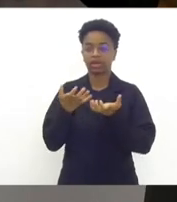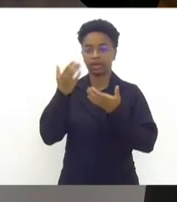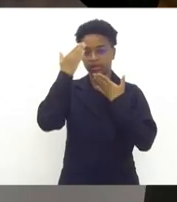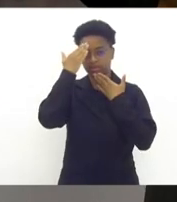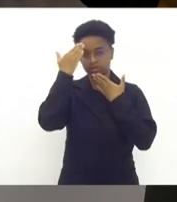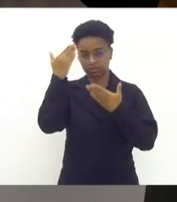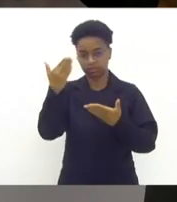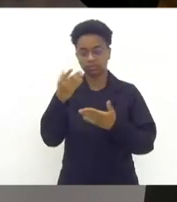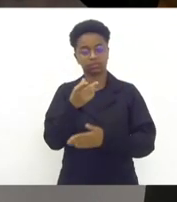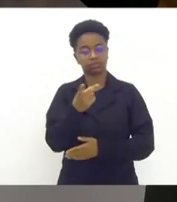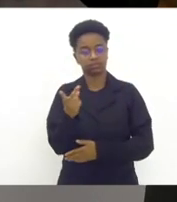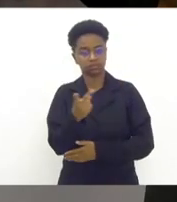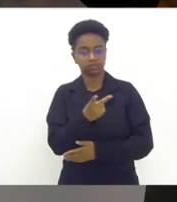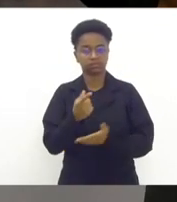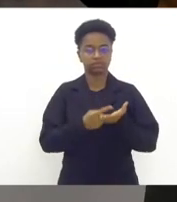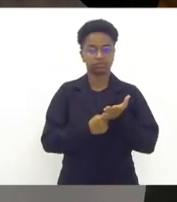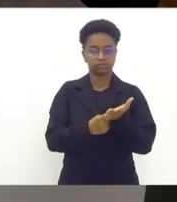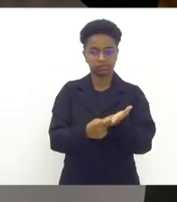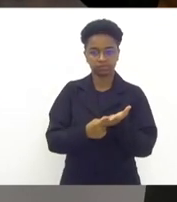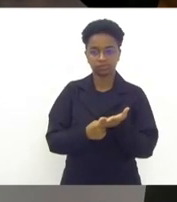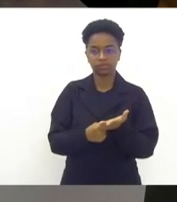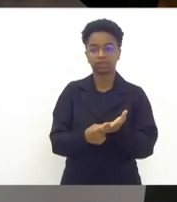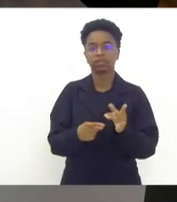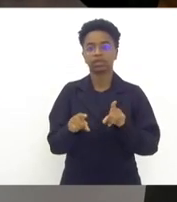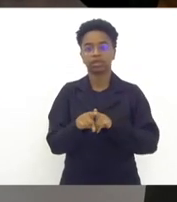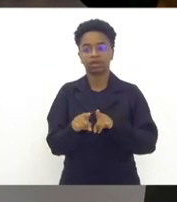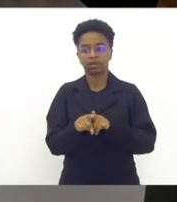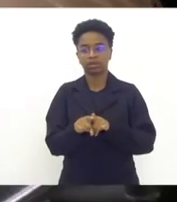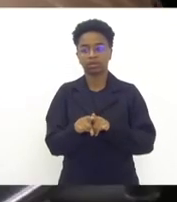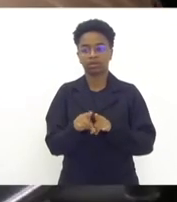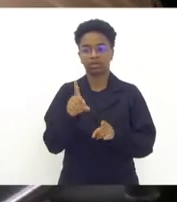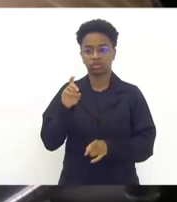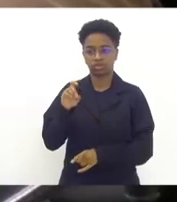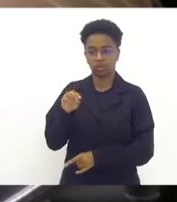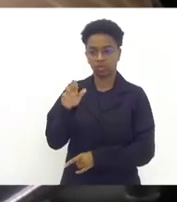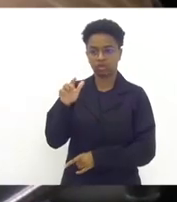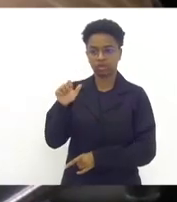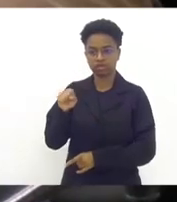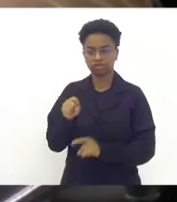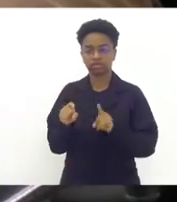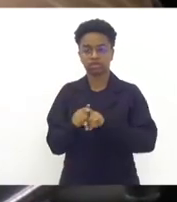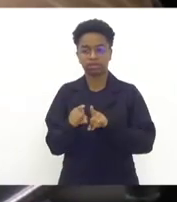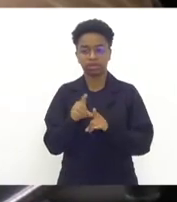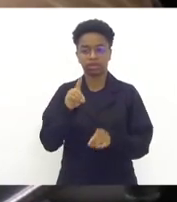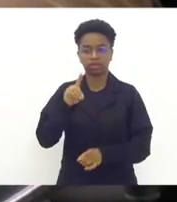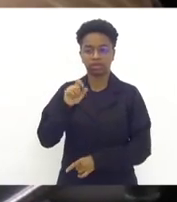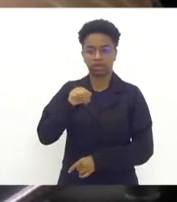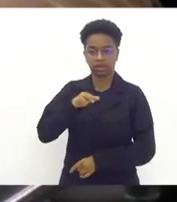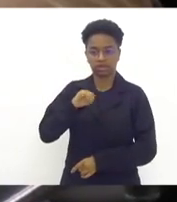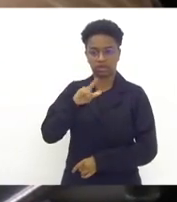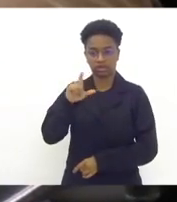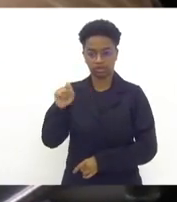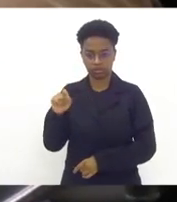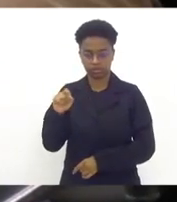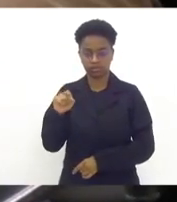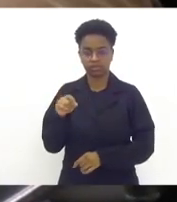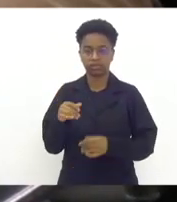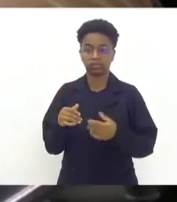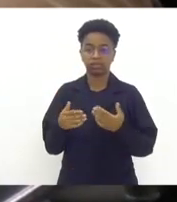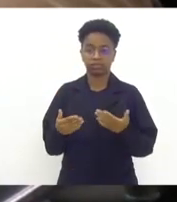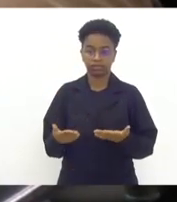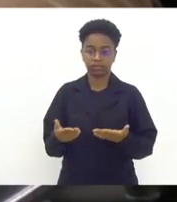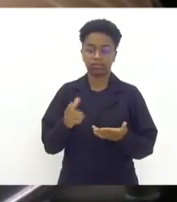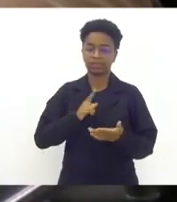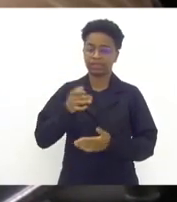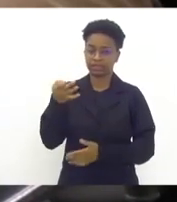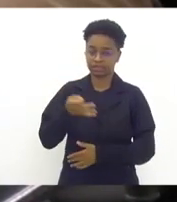a disposição, o comprometimento, tanto do senhor Douglas Oliveira quanto do senhor Danilo Félix.